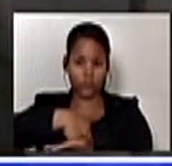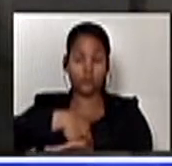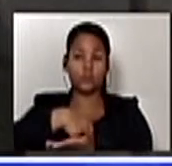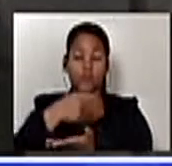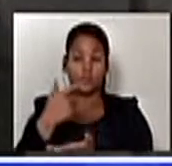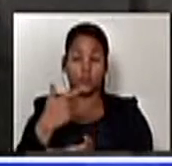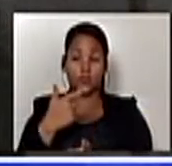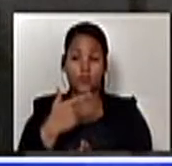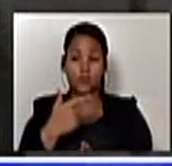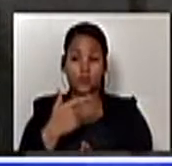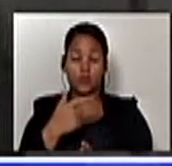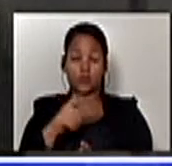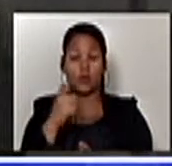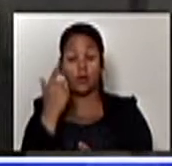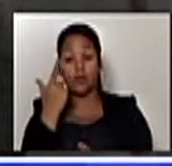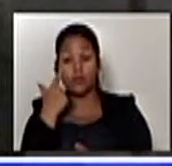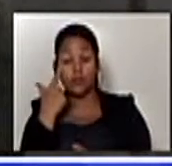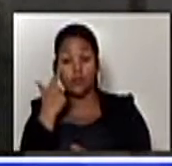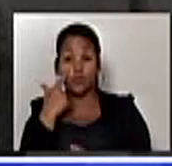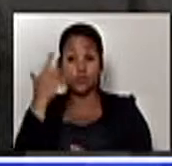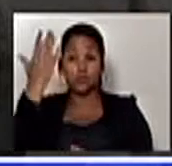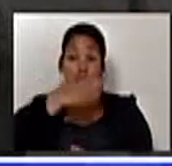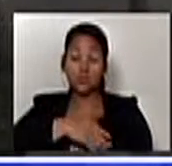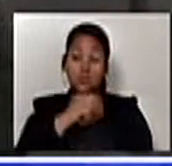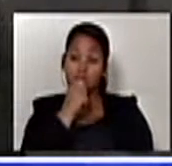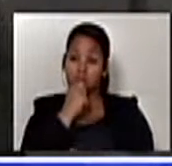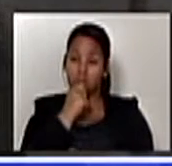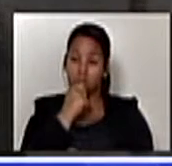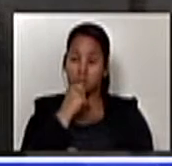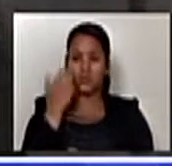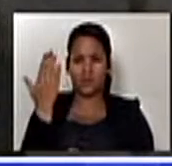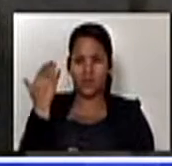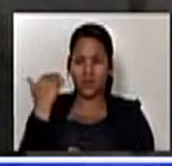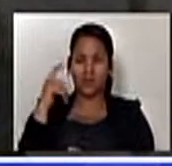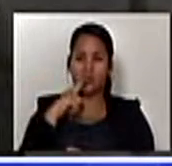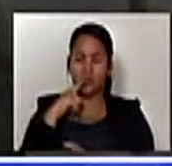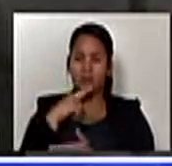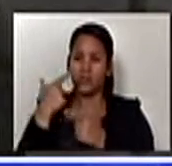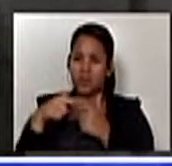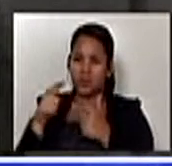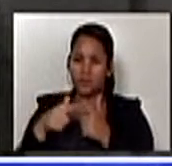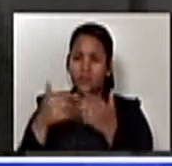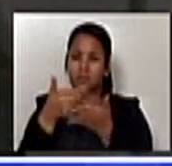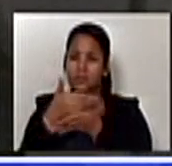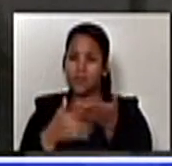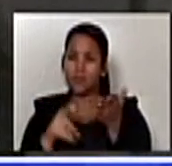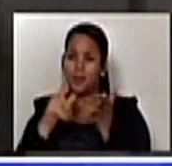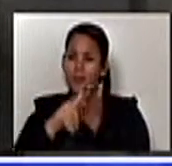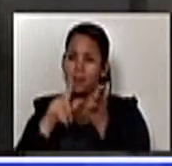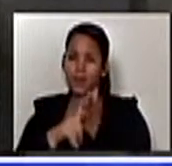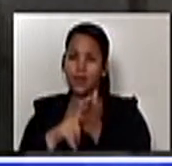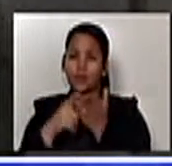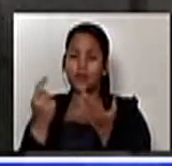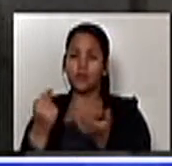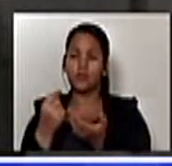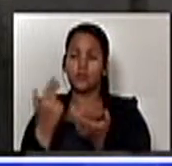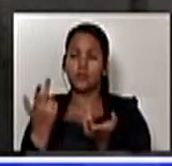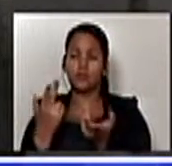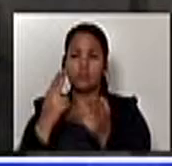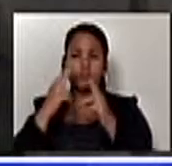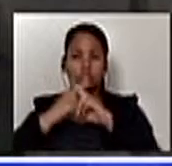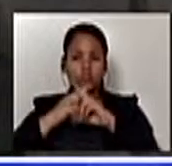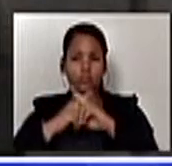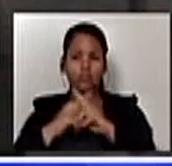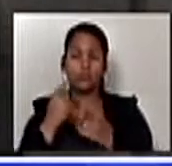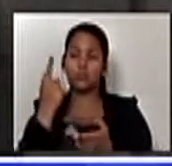pedir os extratos bancários da Caixa Econômica na época, e de 97, 98, e a gente teve